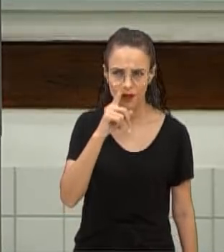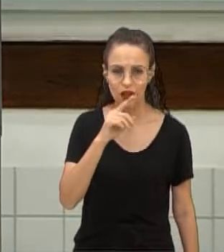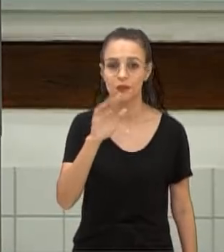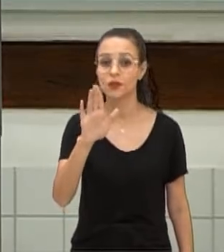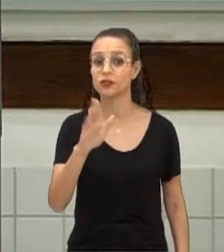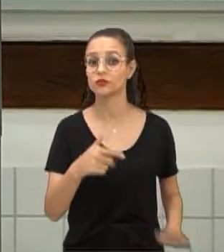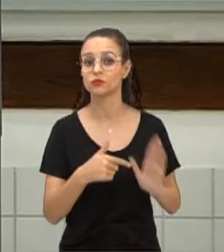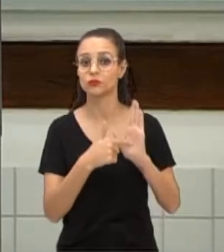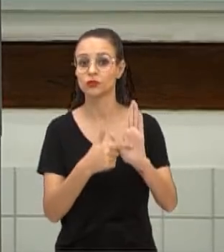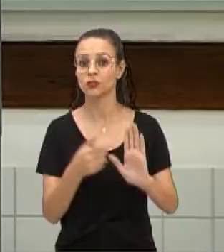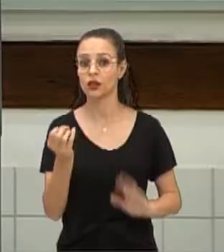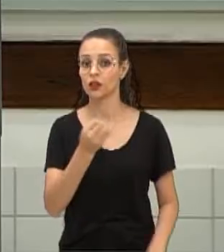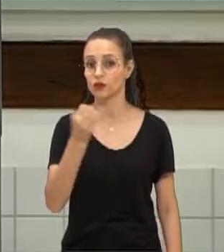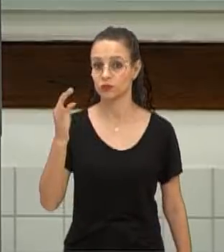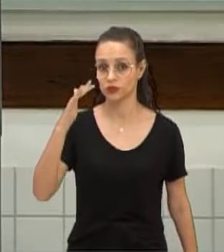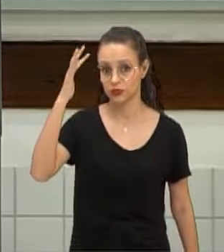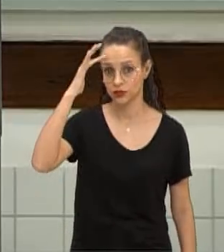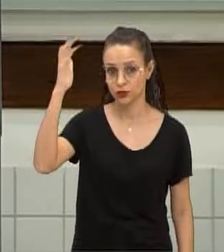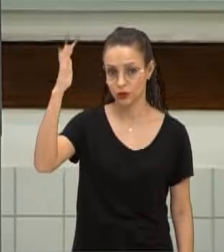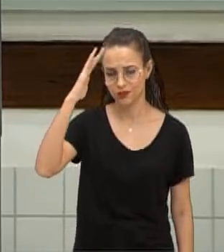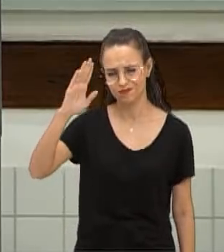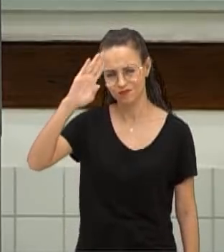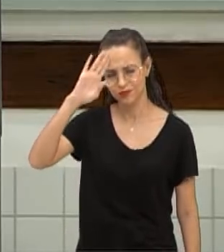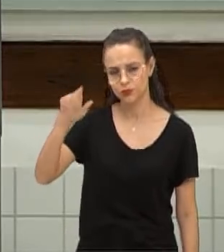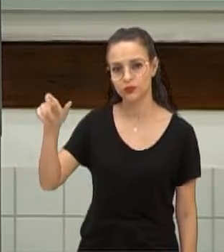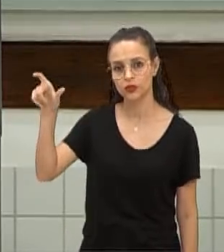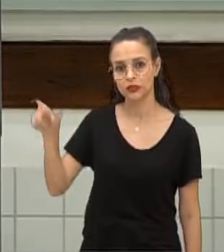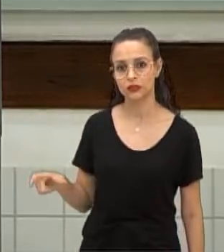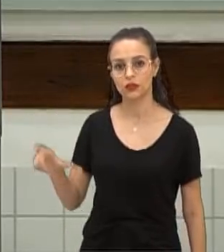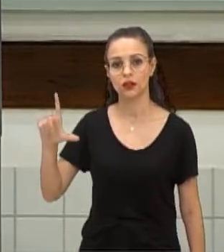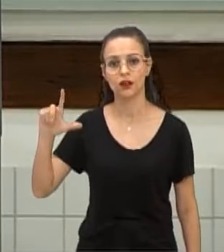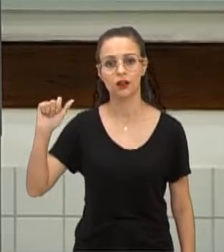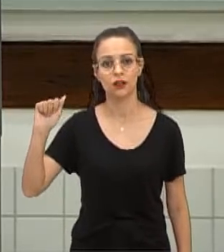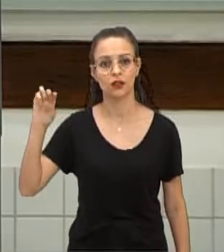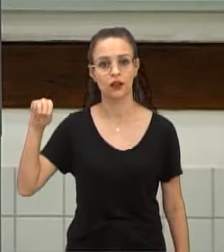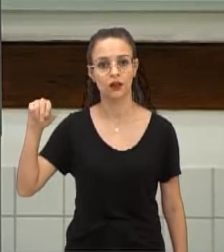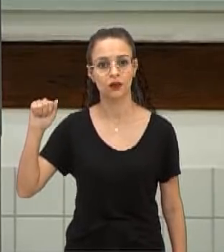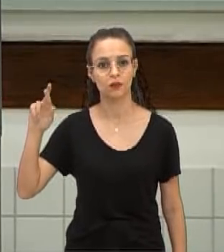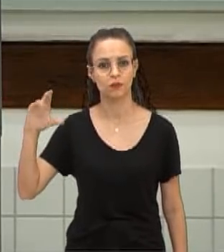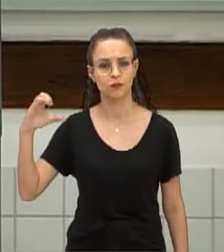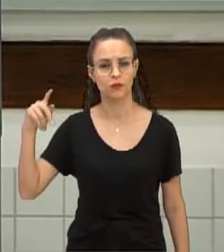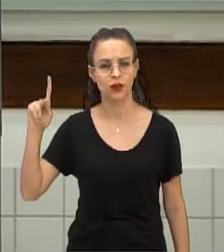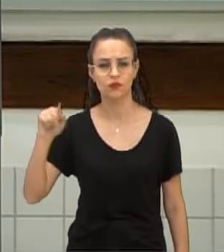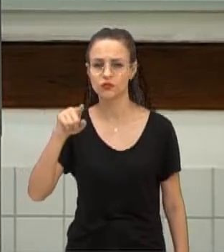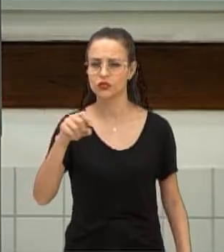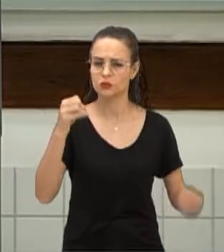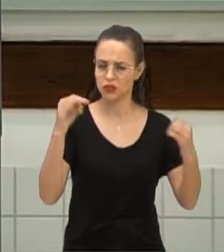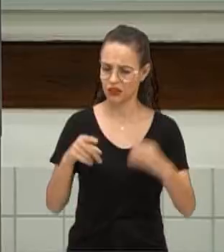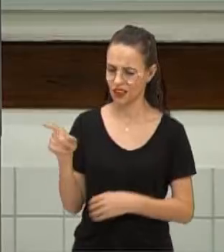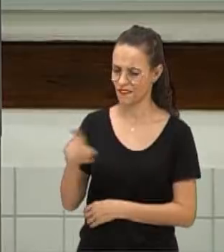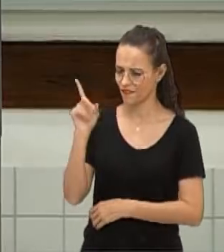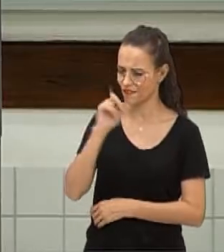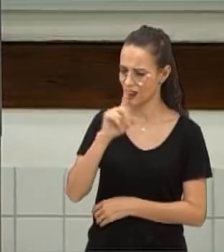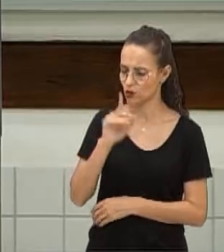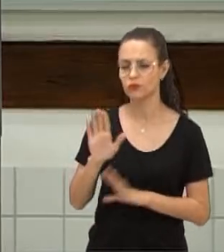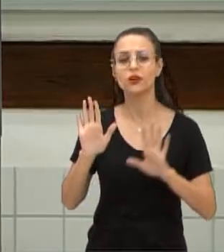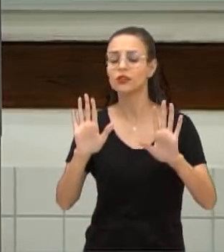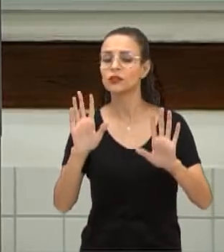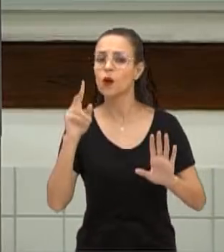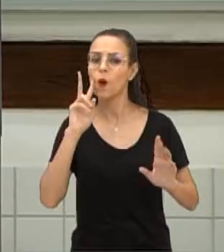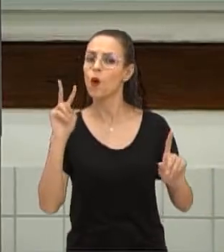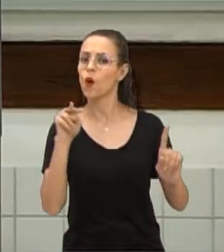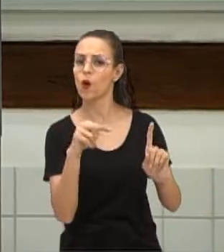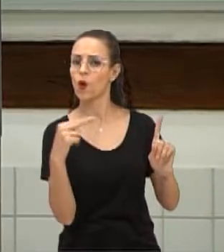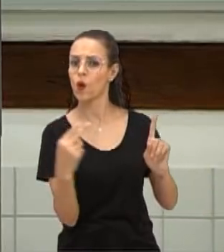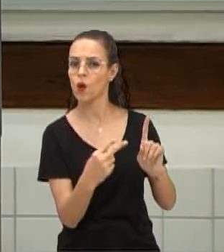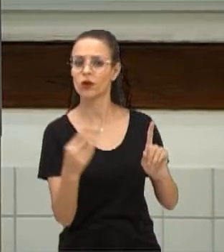trazer aqui algumas teorias, principalmente a de Lamarck, que você pode dizer assim, nossa, aqui a ciência falhou. Mas não vamos olhar por essa perspectiva. Vamos